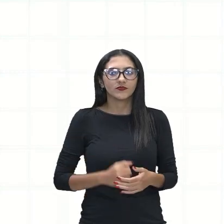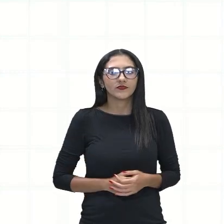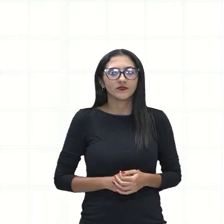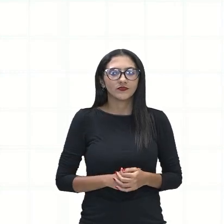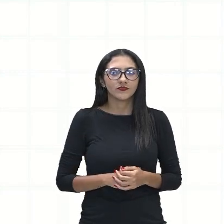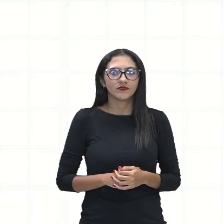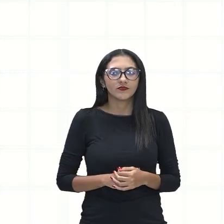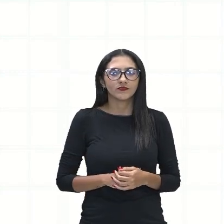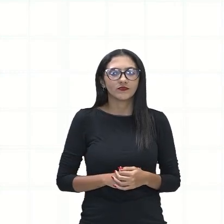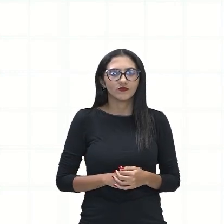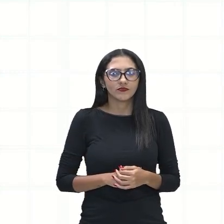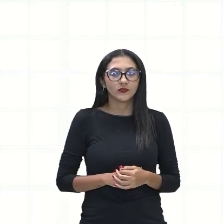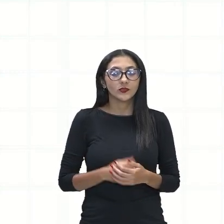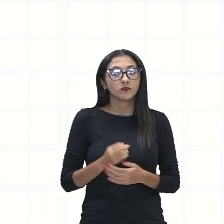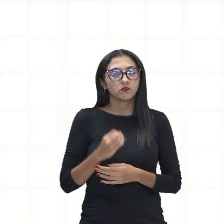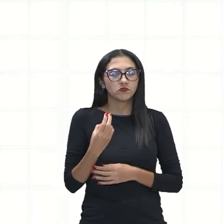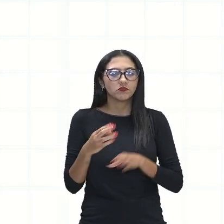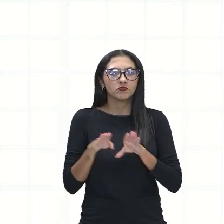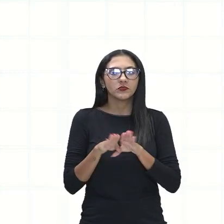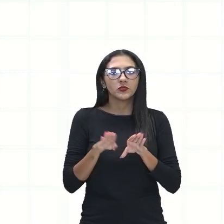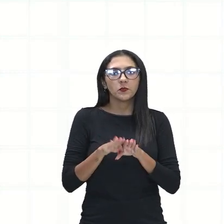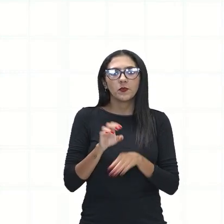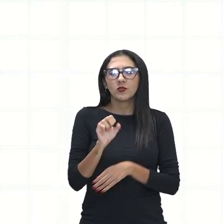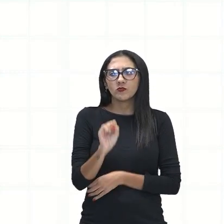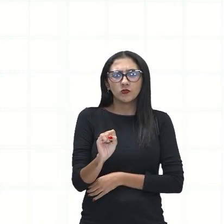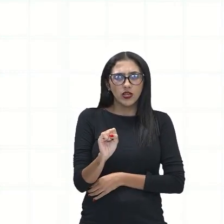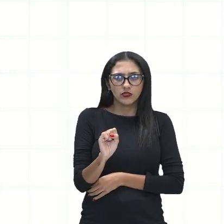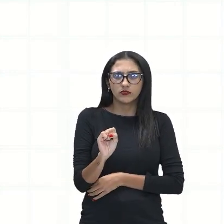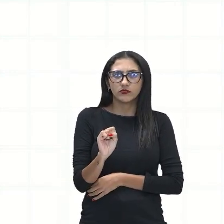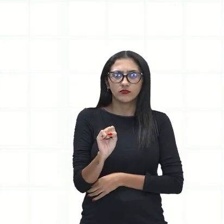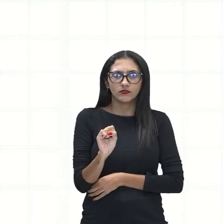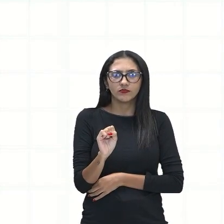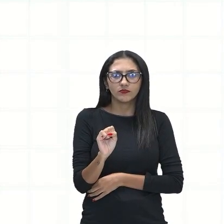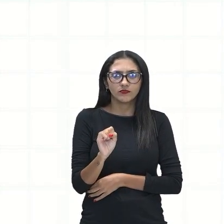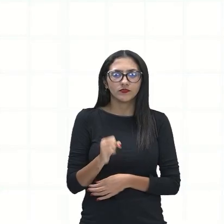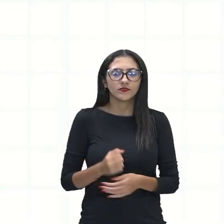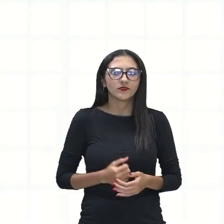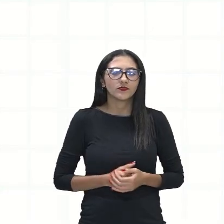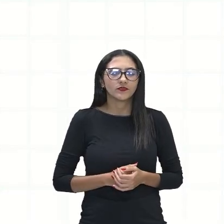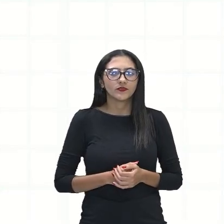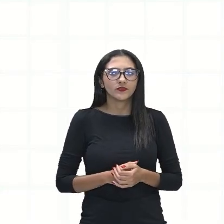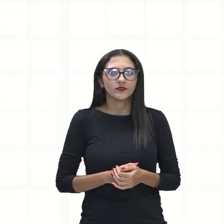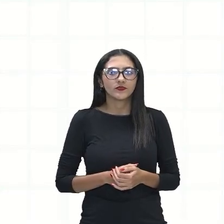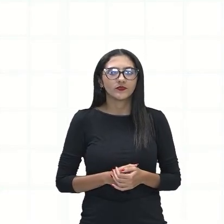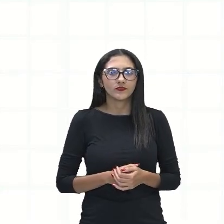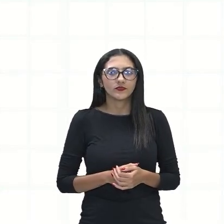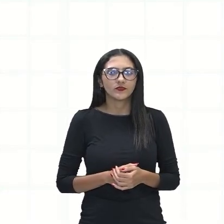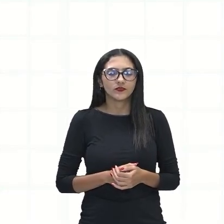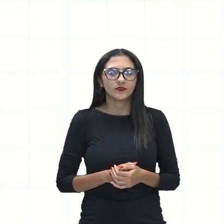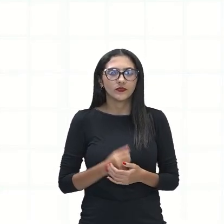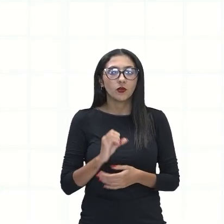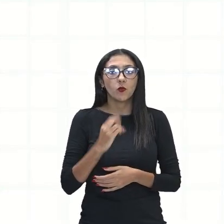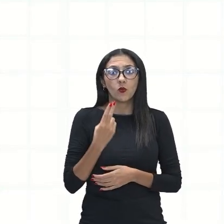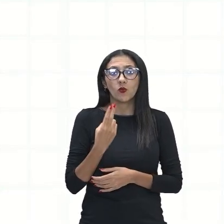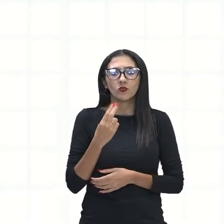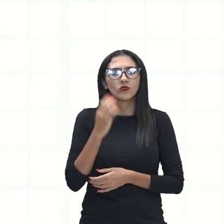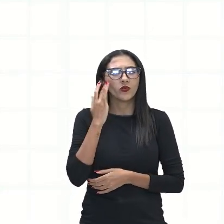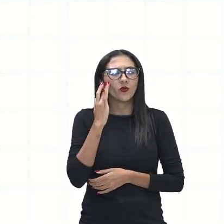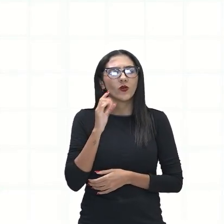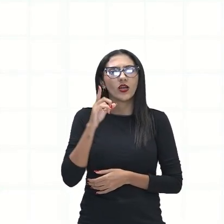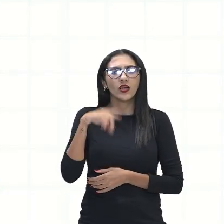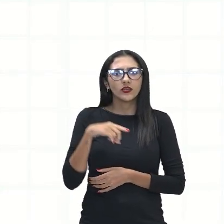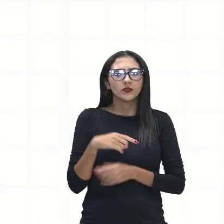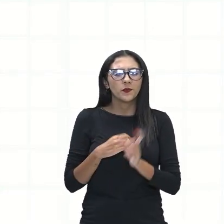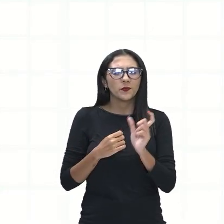ou vou acrescentar só o S? Ou será que a grape, uva, tem